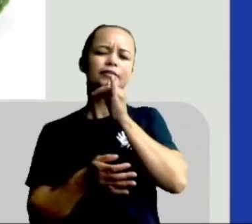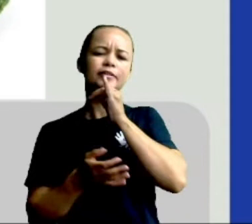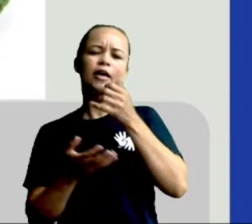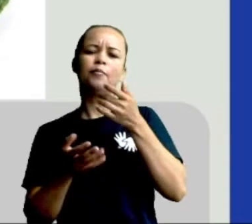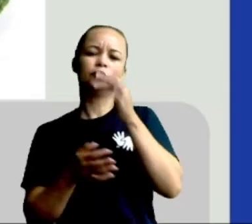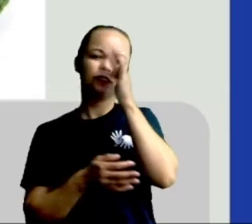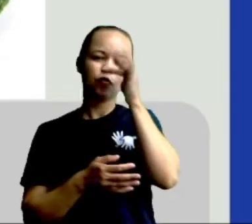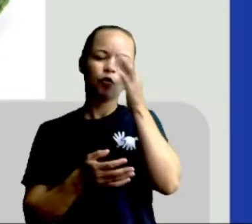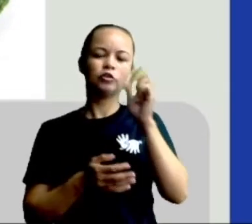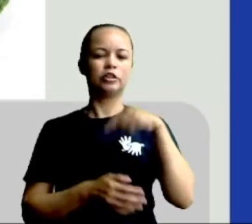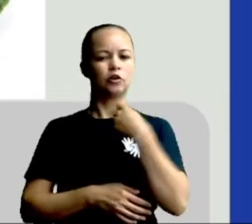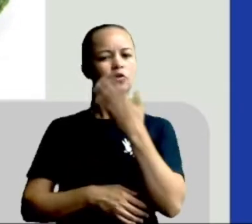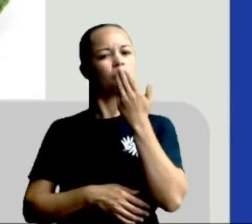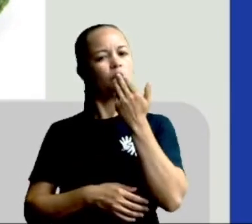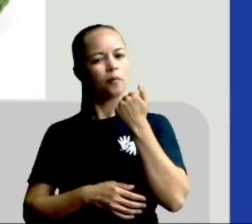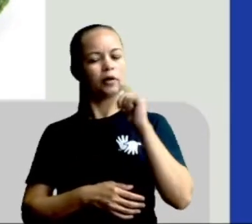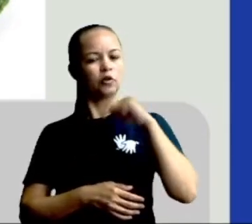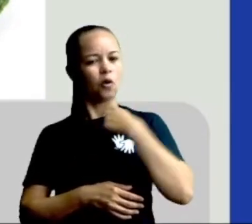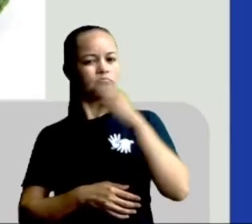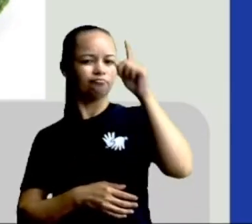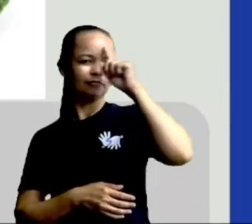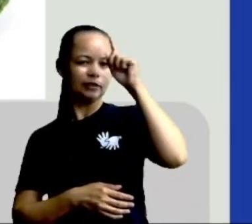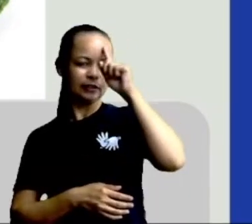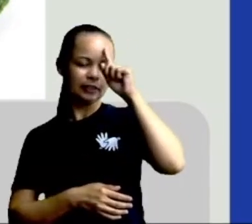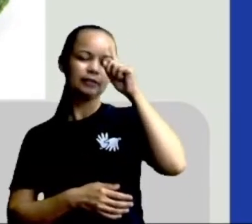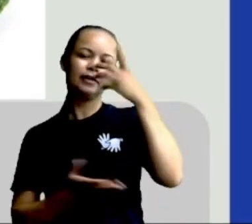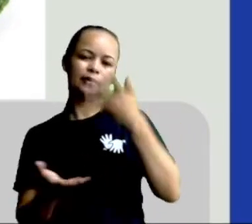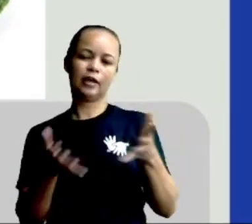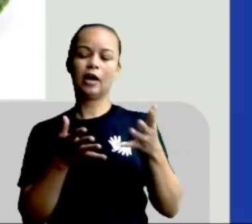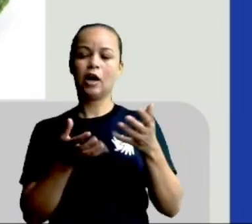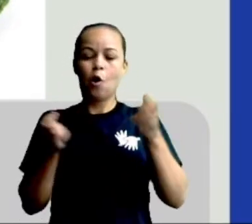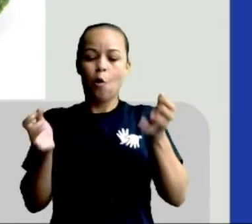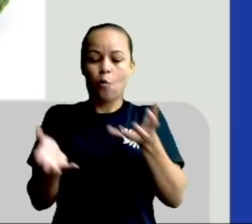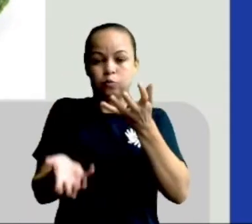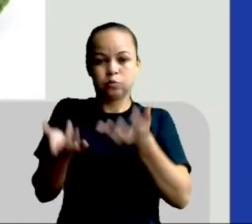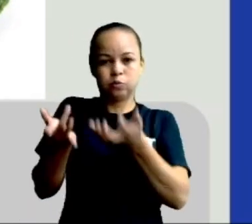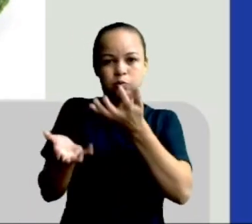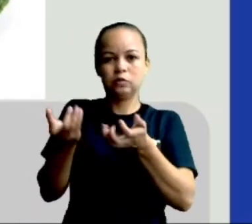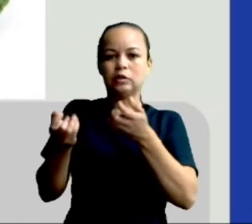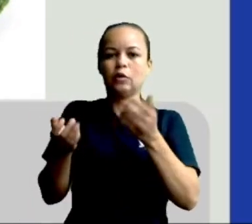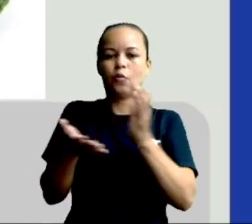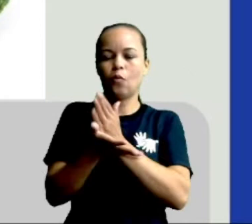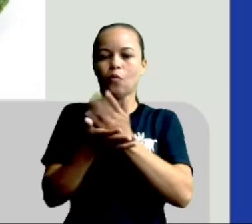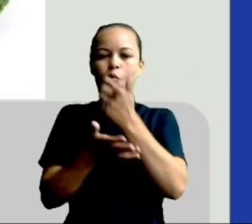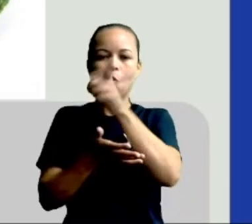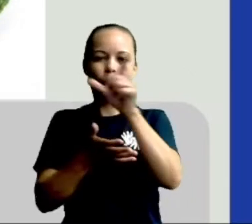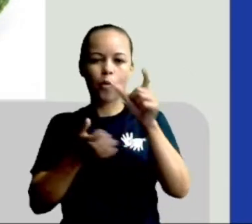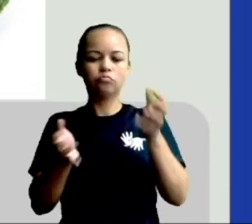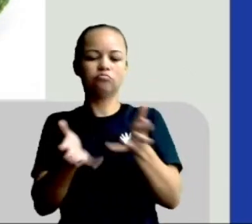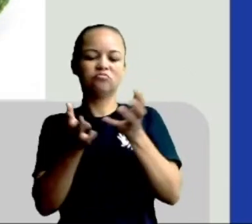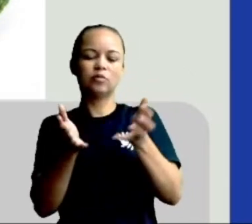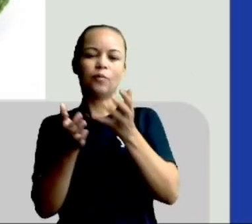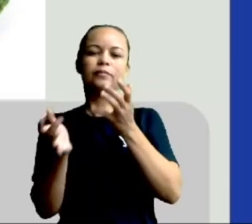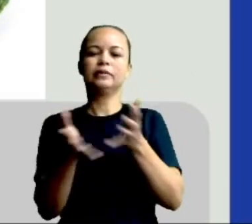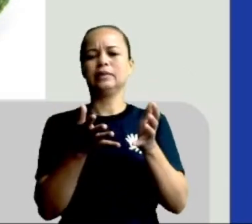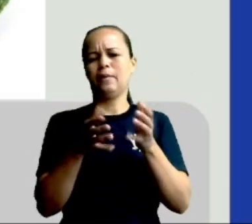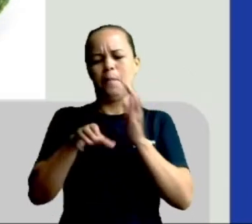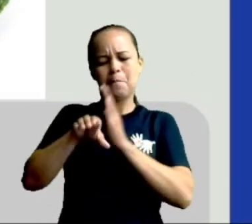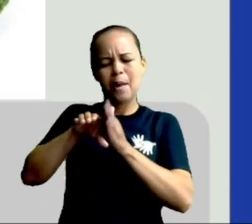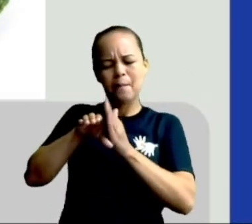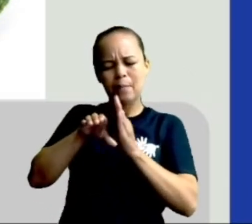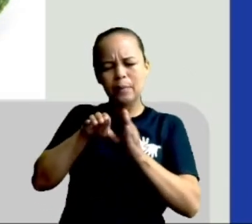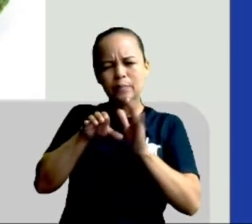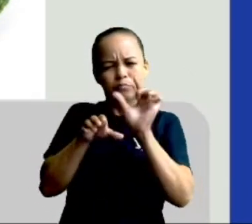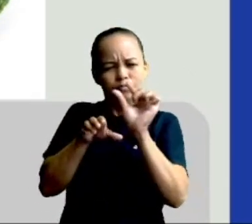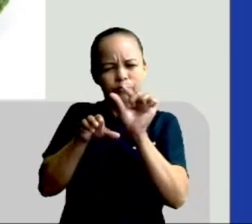no nosso dia a dia, em nossa alimentação. Cozido ali junto com alguns vegetais ou bem picadinho